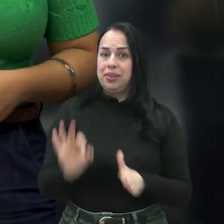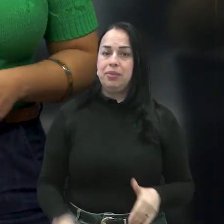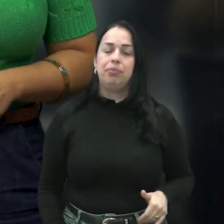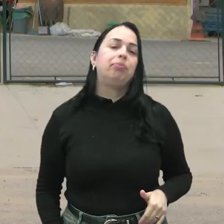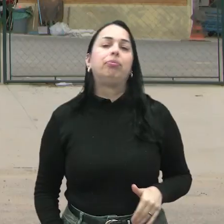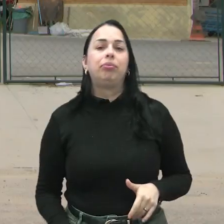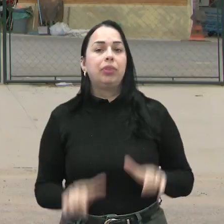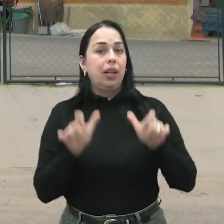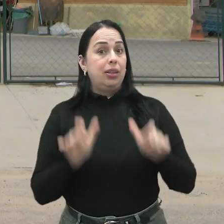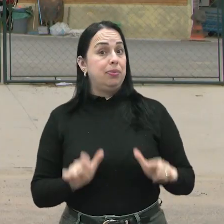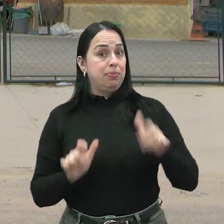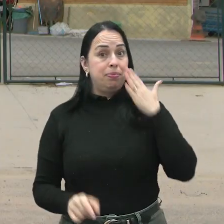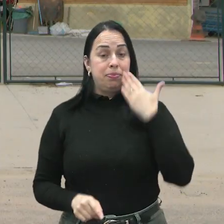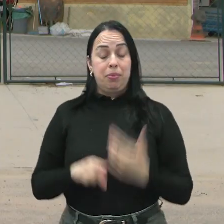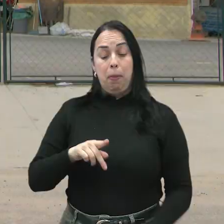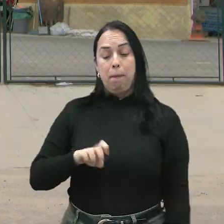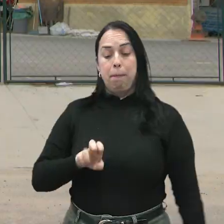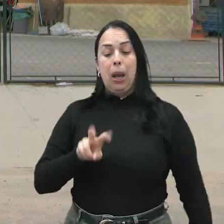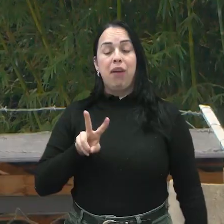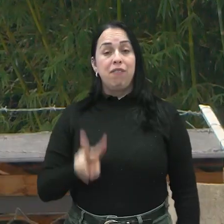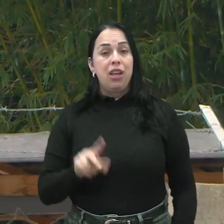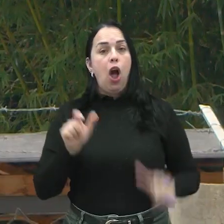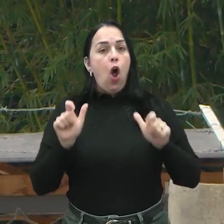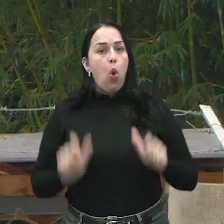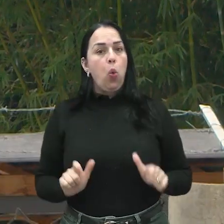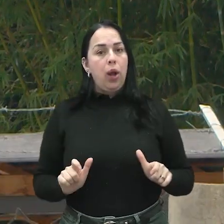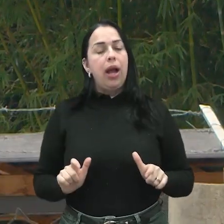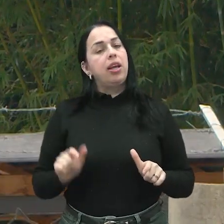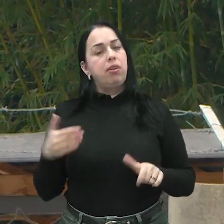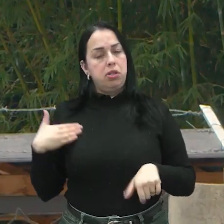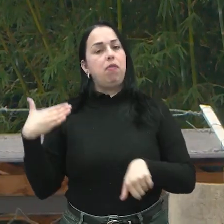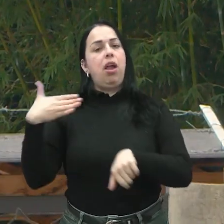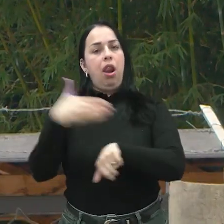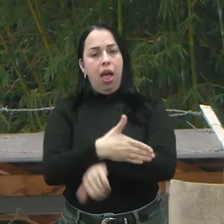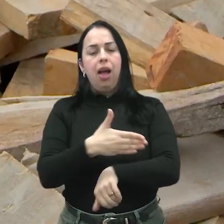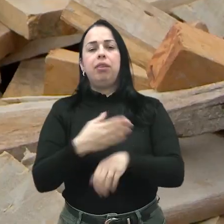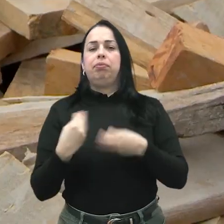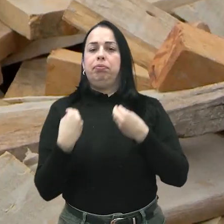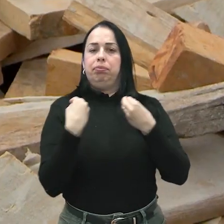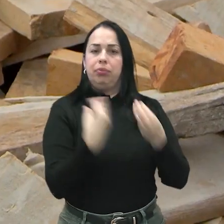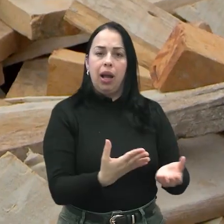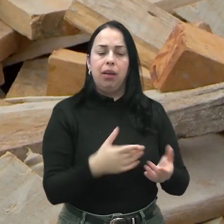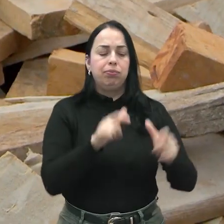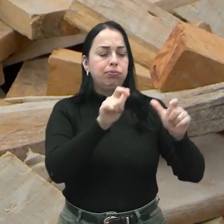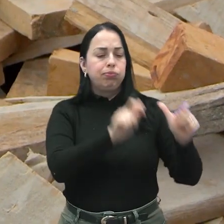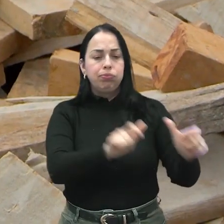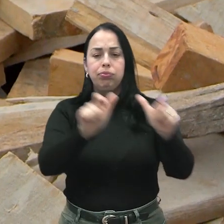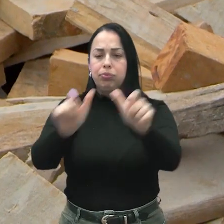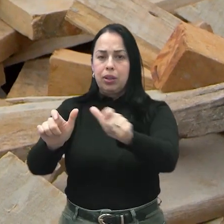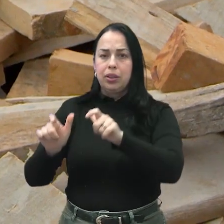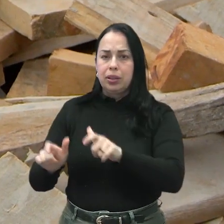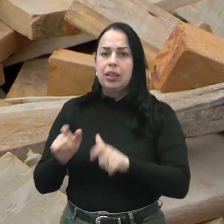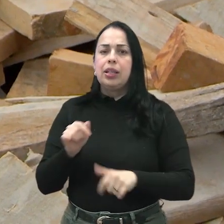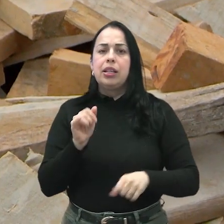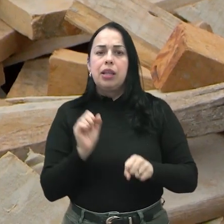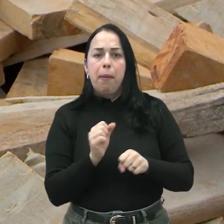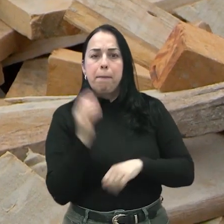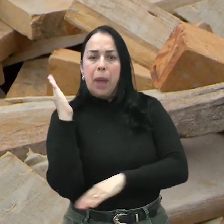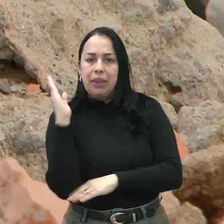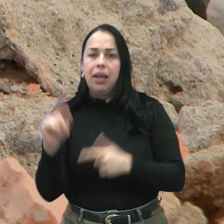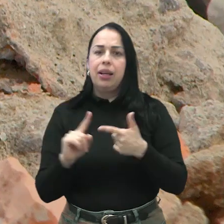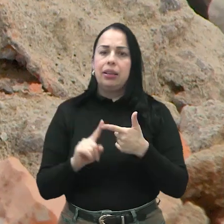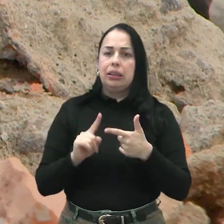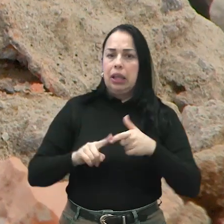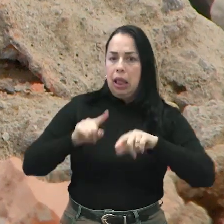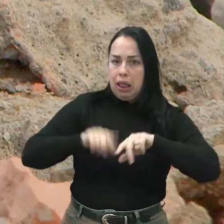10%. Esse aqui é um PEV, ponto de entrega voluntária. São nesses locais que resíduos como